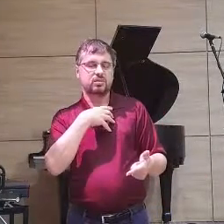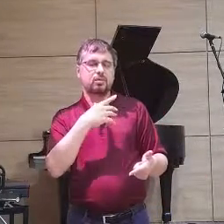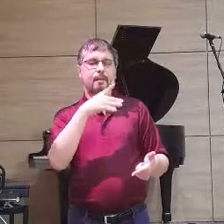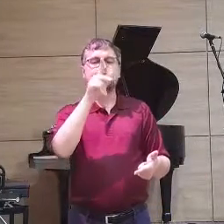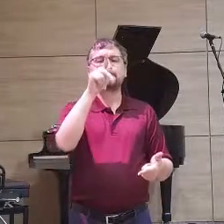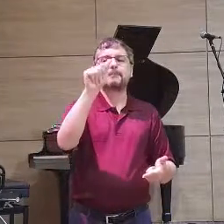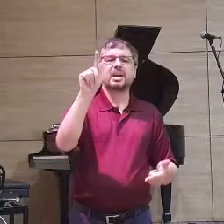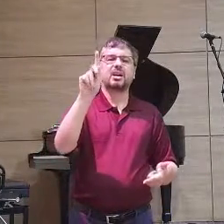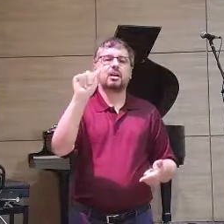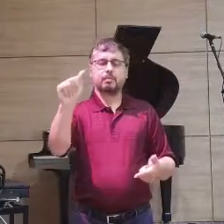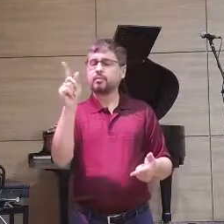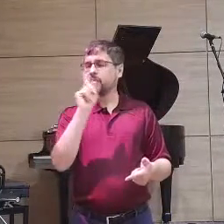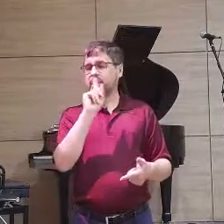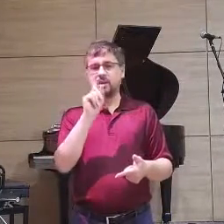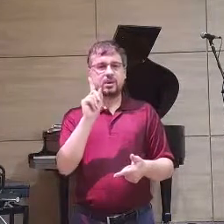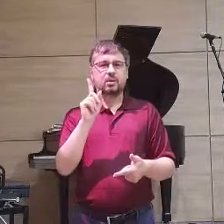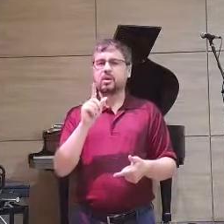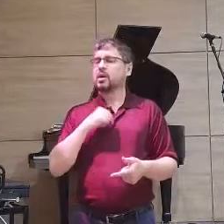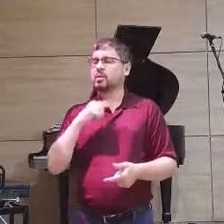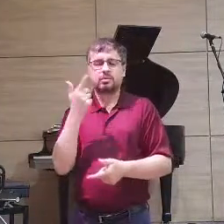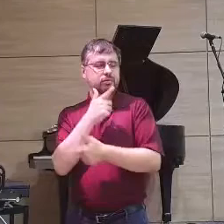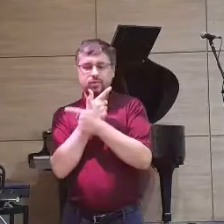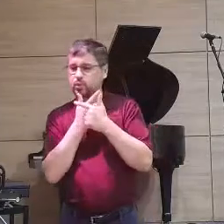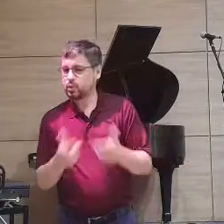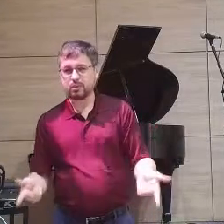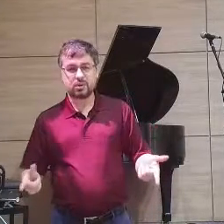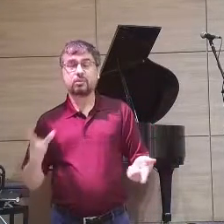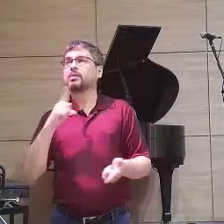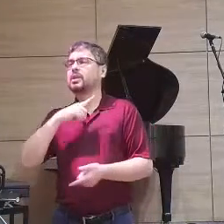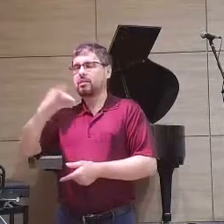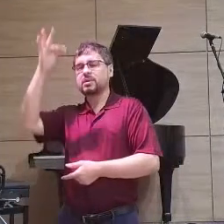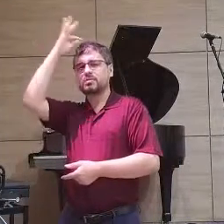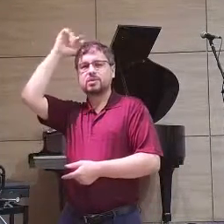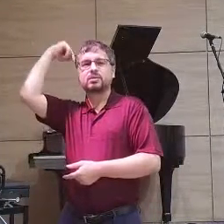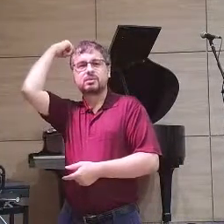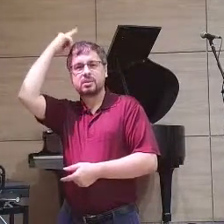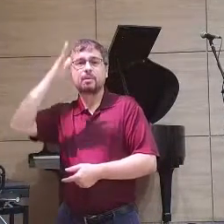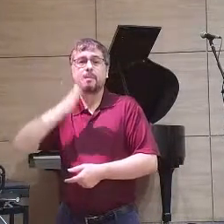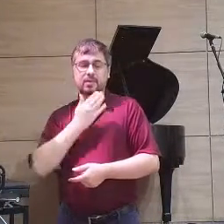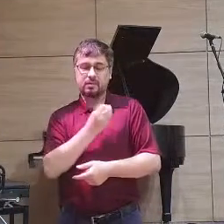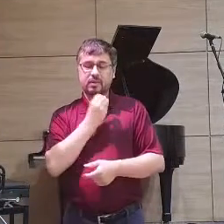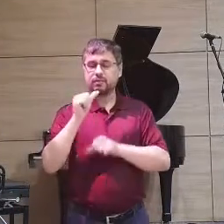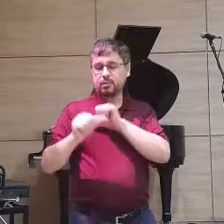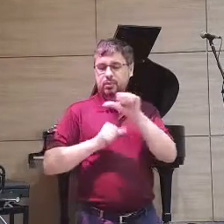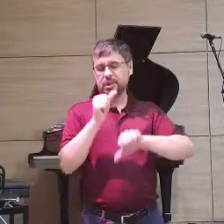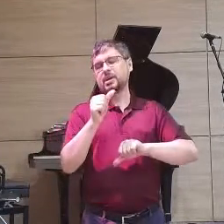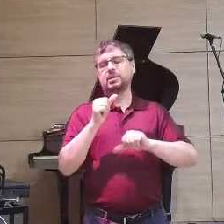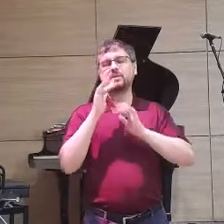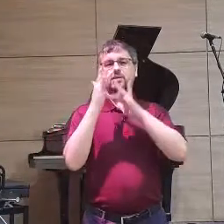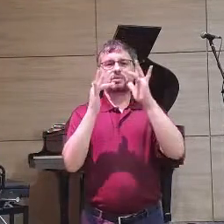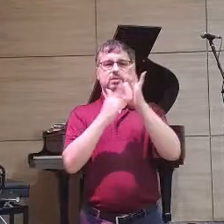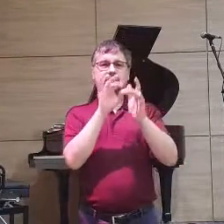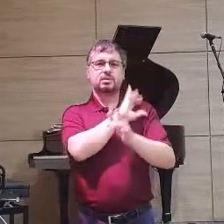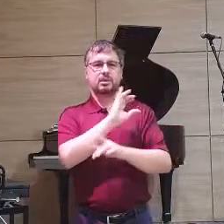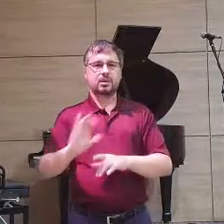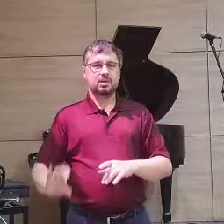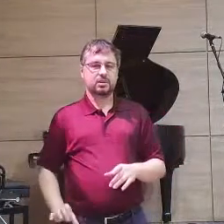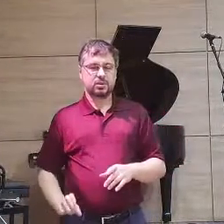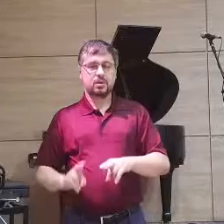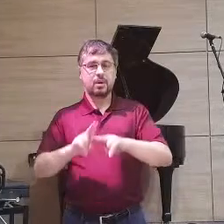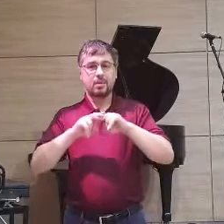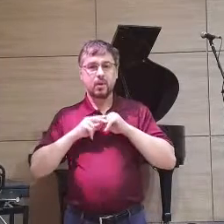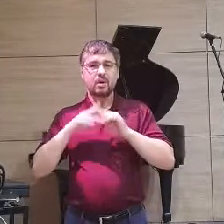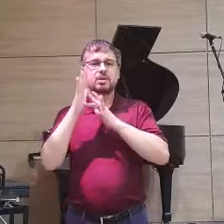sorte eu tenho um espírito em mim não eu não tenho sorte eu tenho uma sorte que foi mudada em Cristo A partir do Cristo